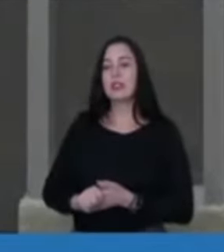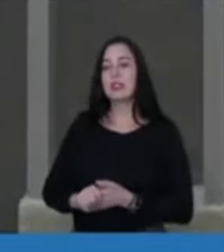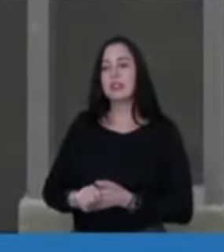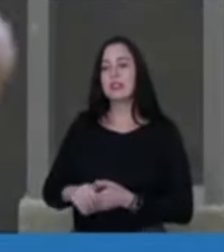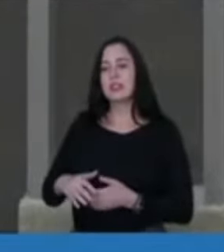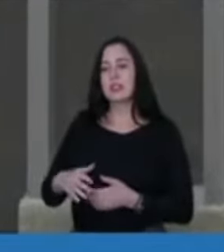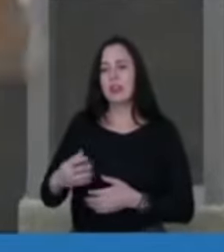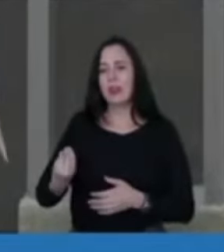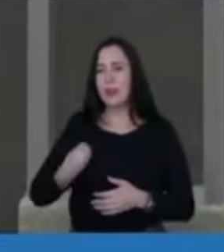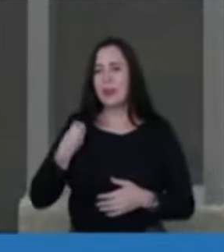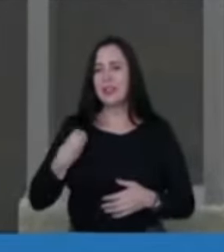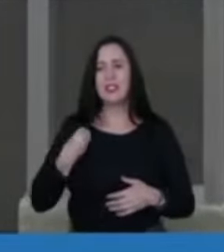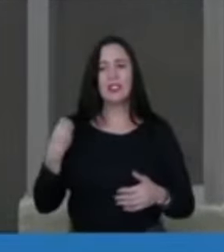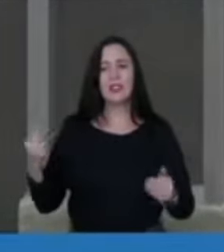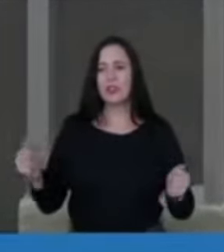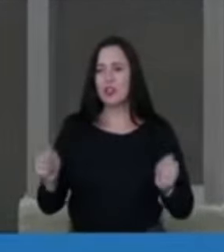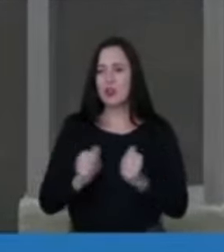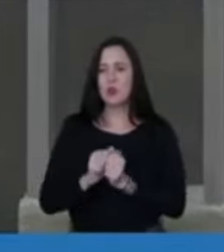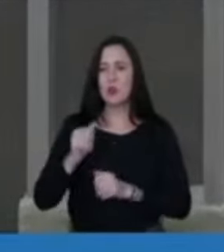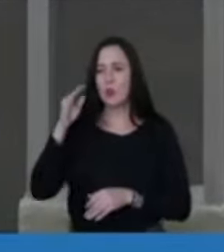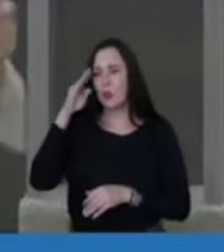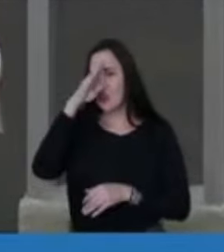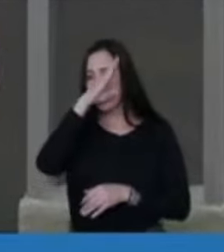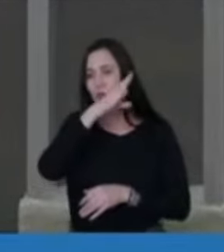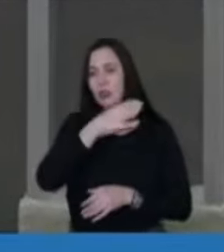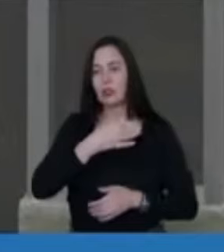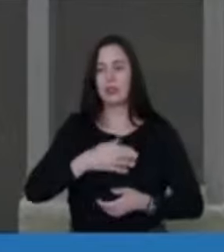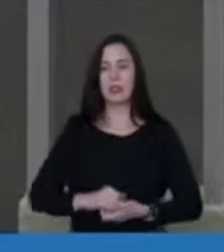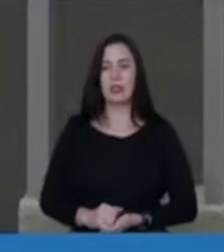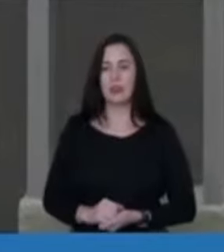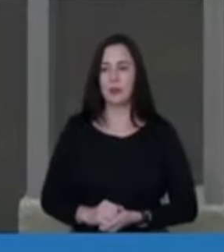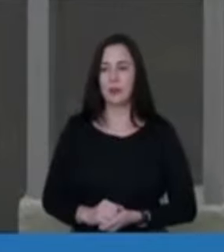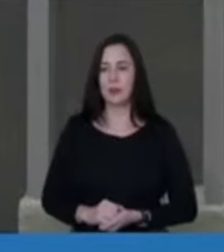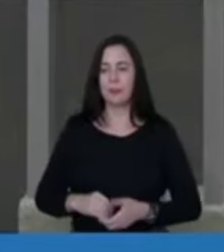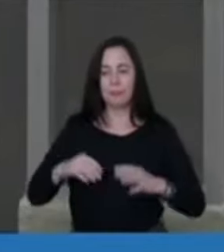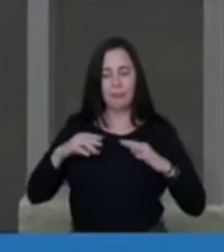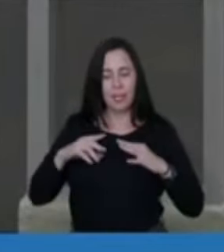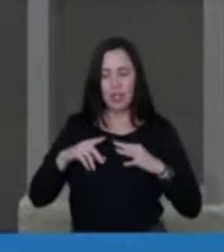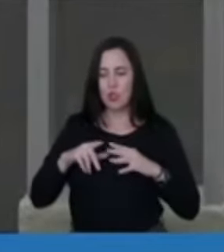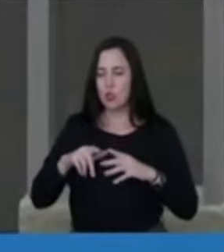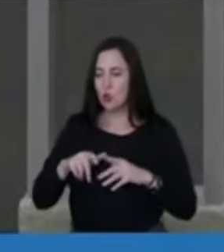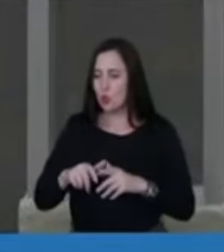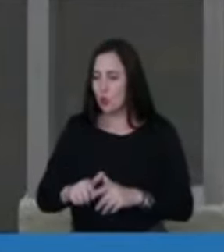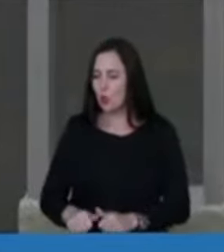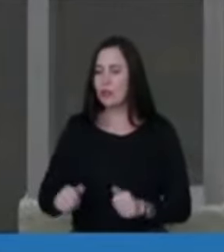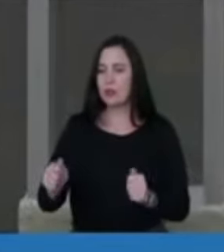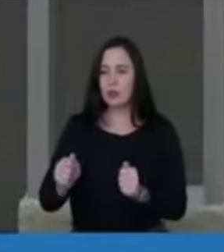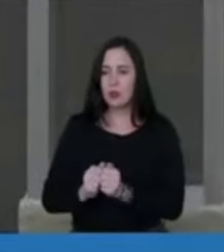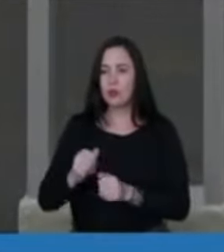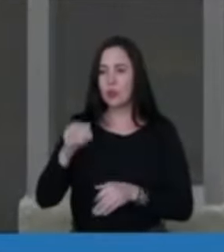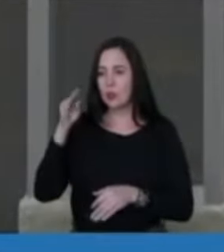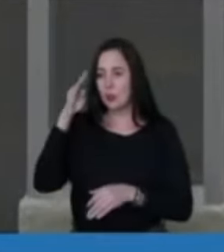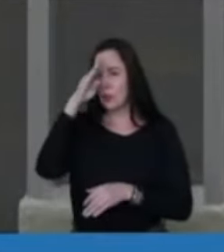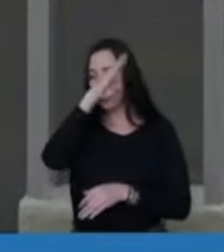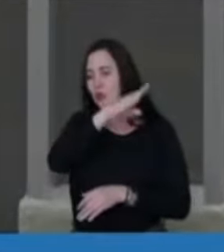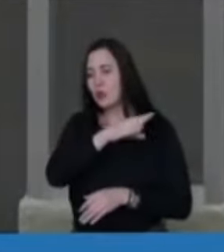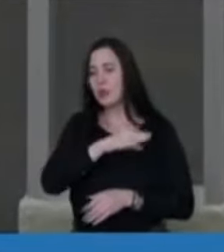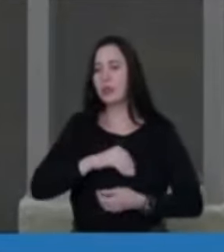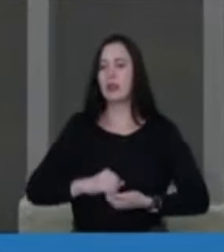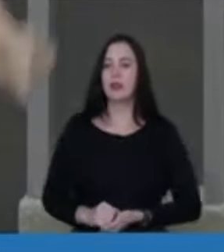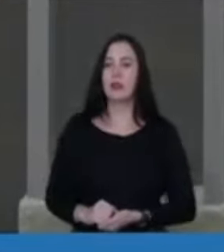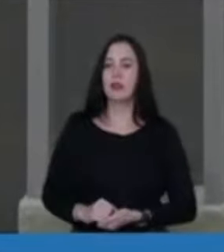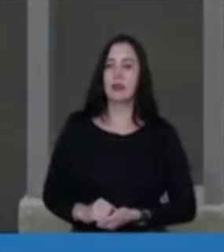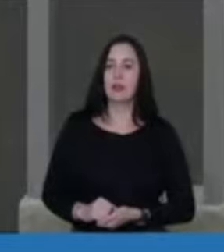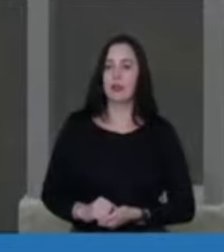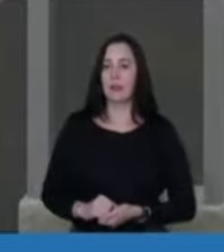do golpismo também. Todos que ali estavam são cúmplices do golpismo, sustentando o comandante do